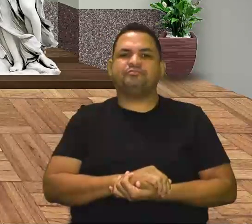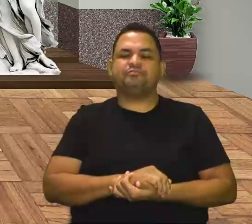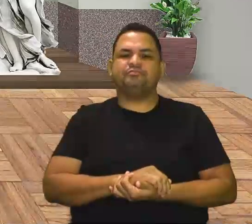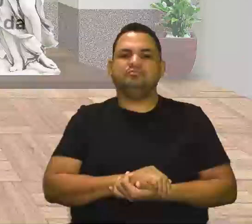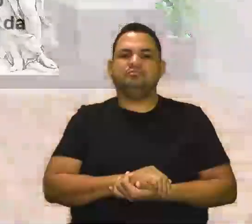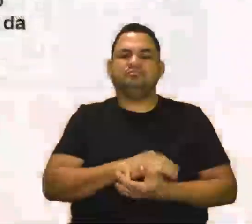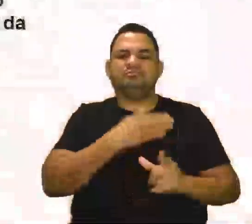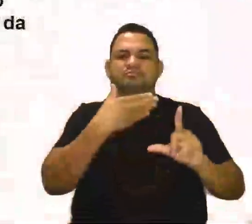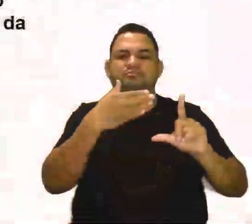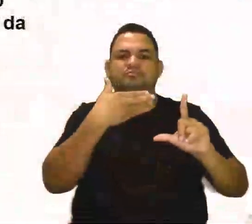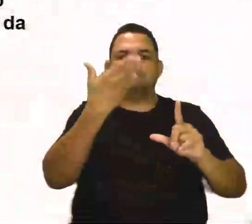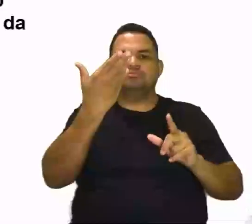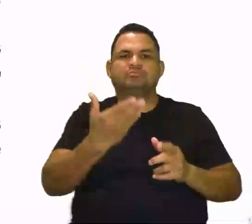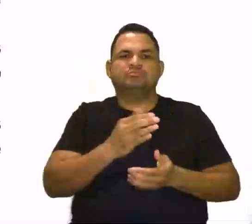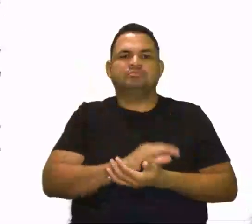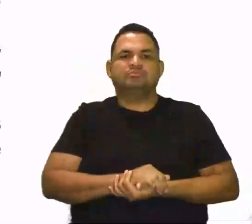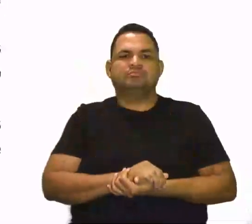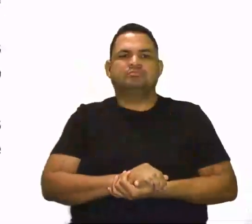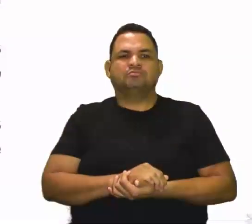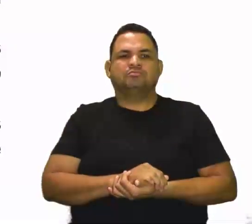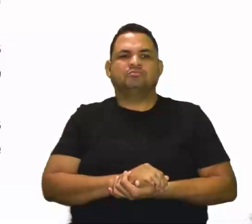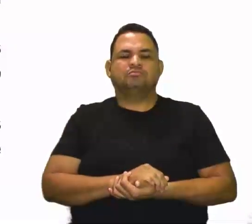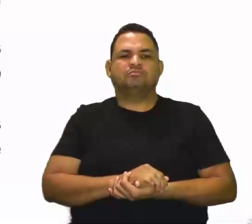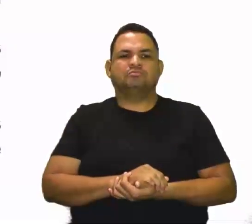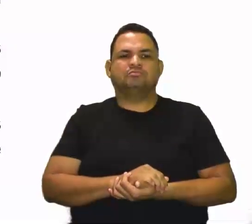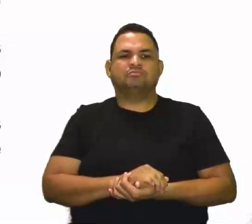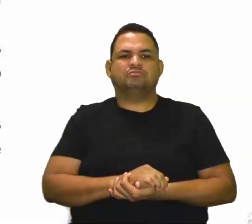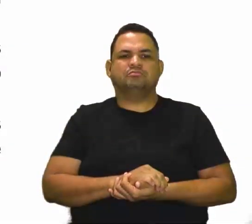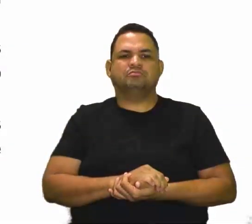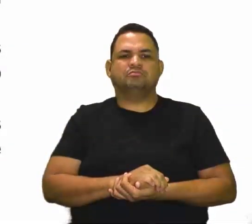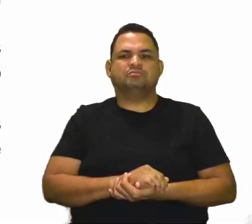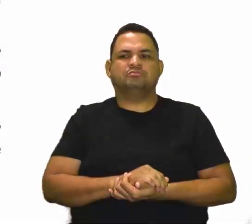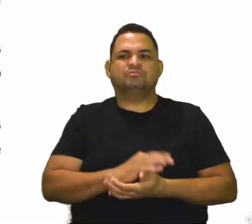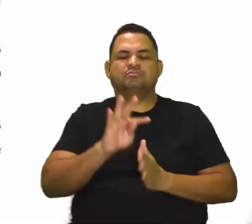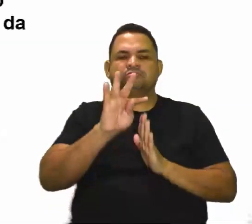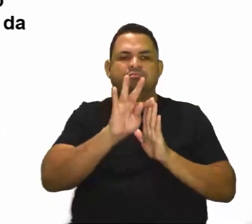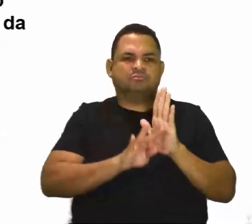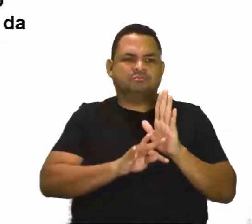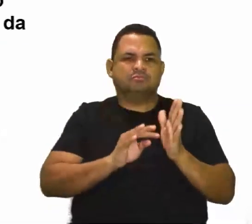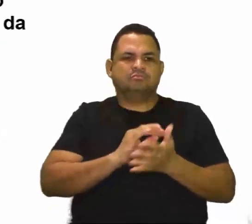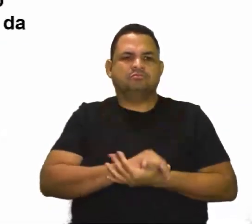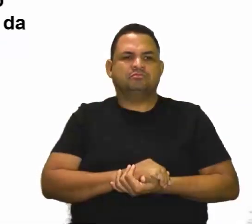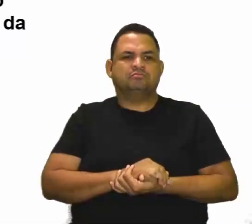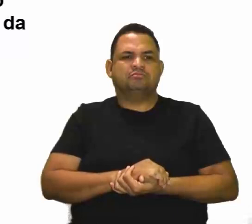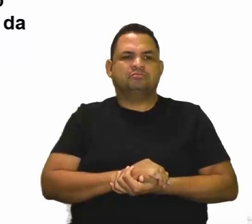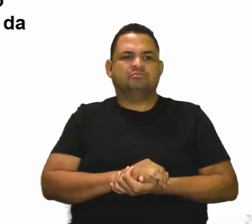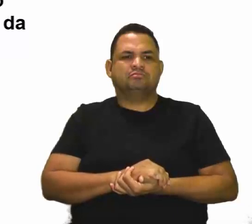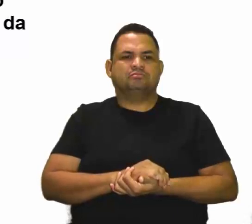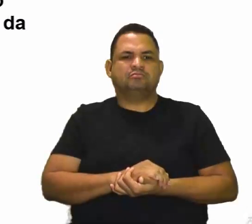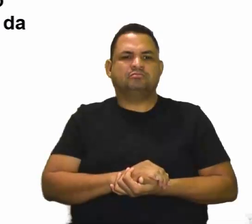Na tela para vocês aí, para a gente continuar a questão, porque o texto ele diz o seguinte,